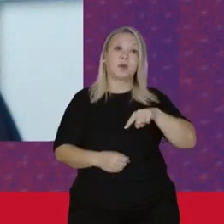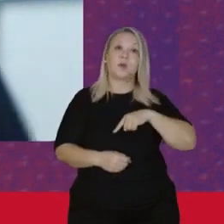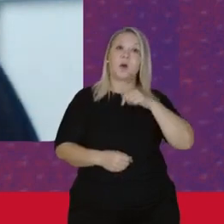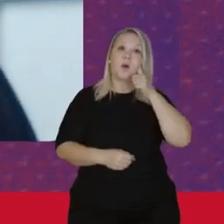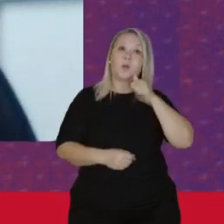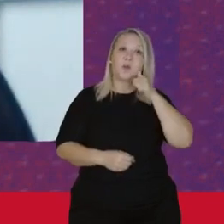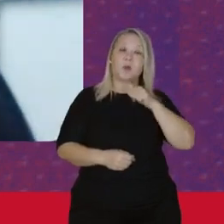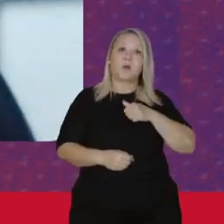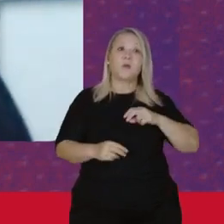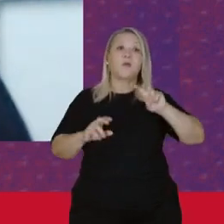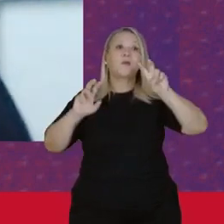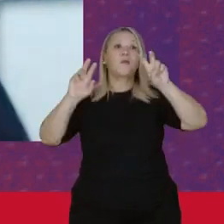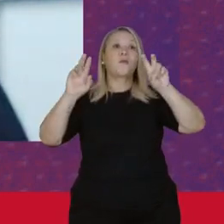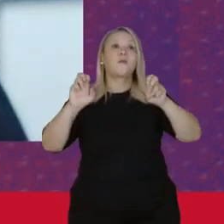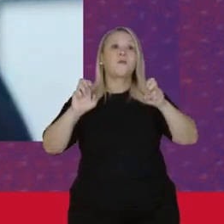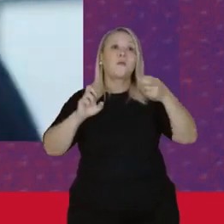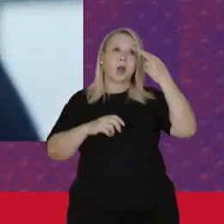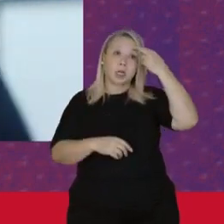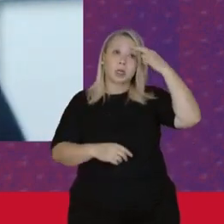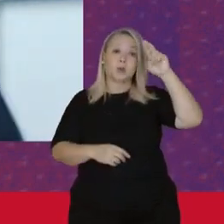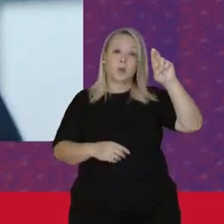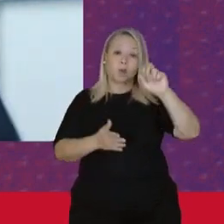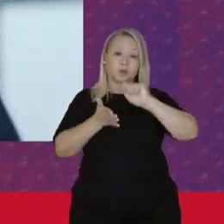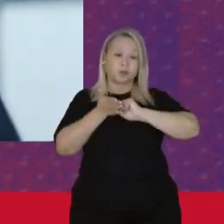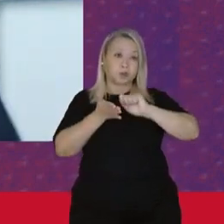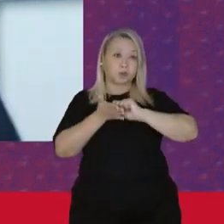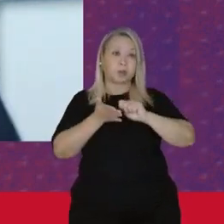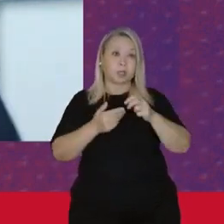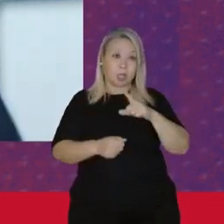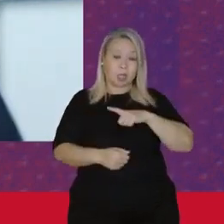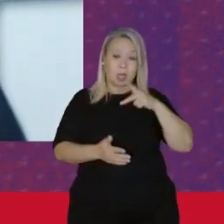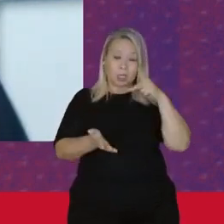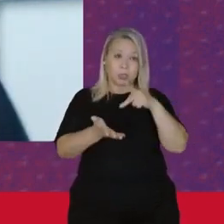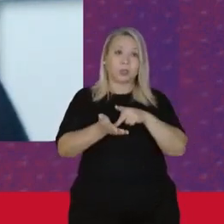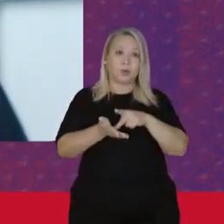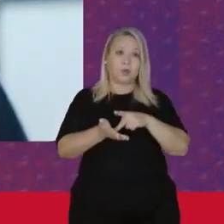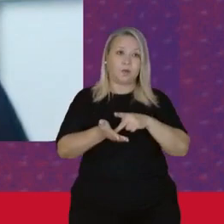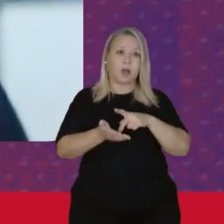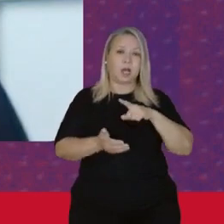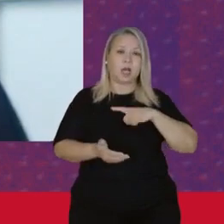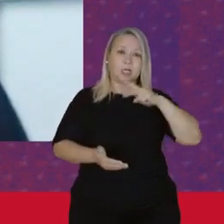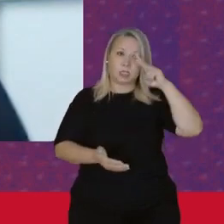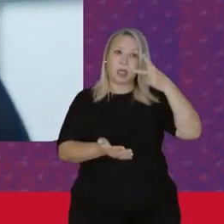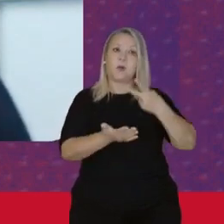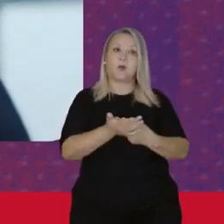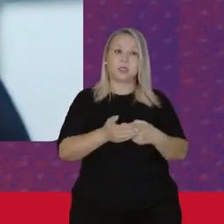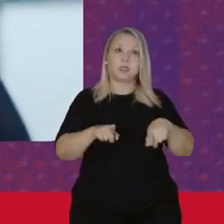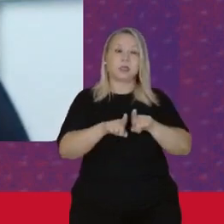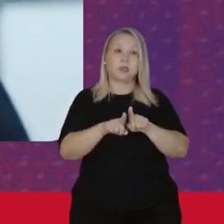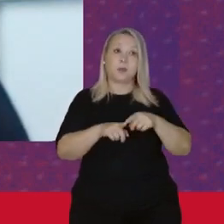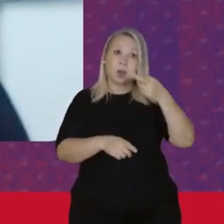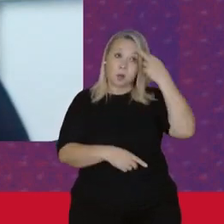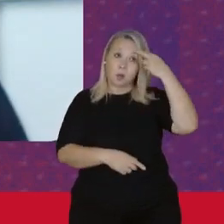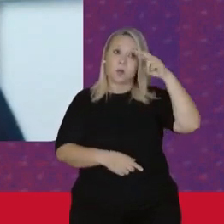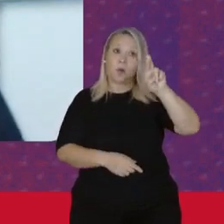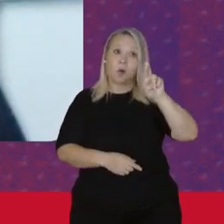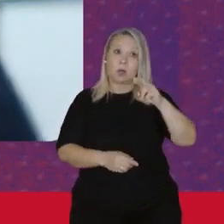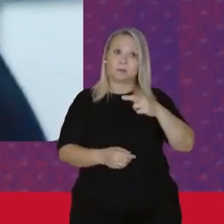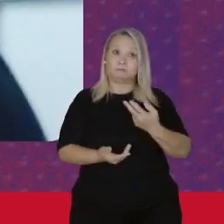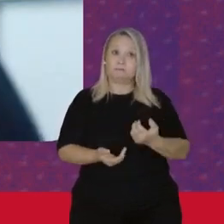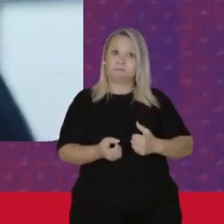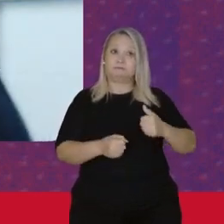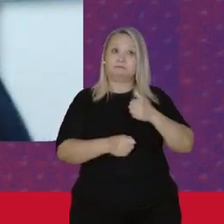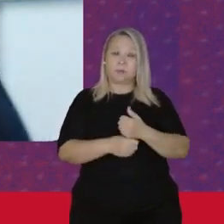a titularização das terras. Porque aí a gente passa, de fato, né, a sermos reconhecidas também como proprietárias, e